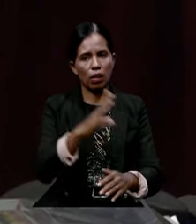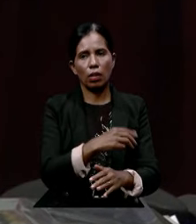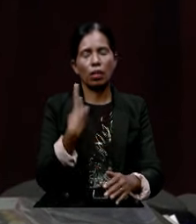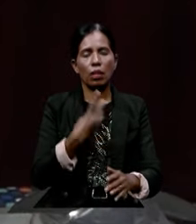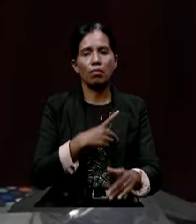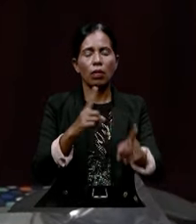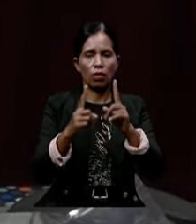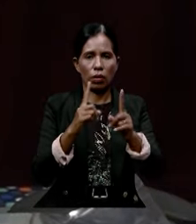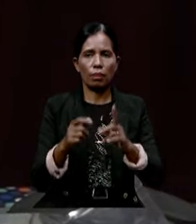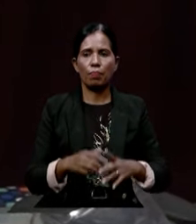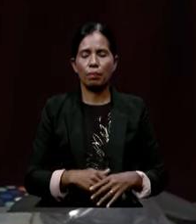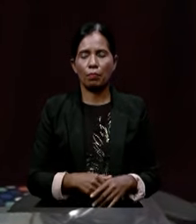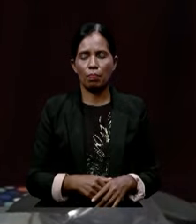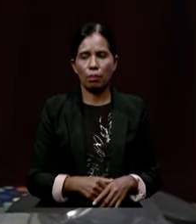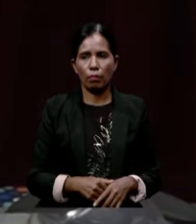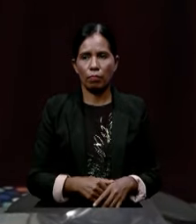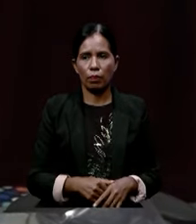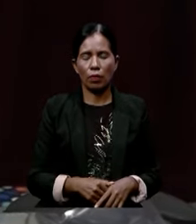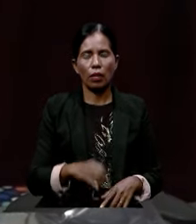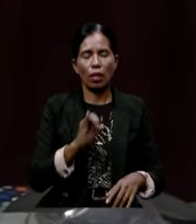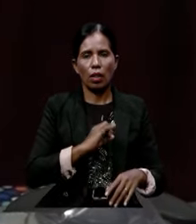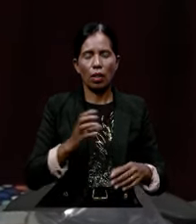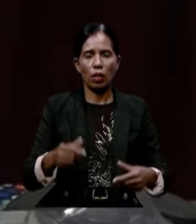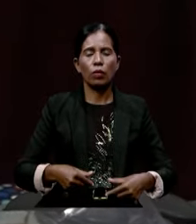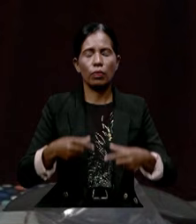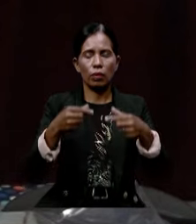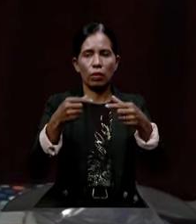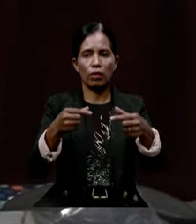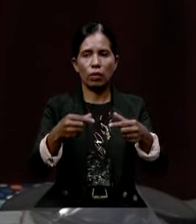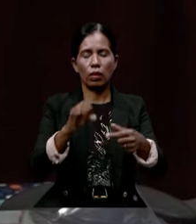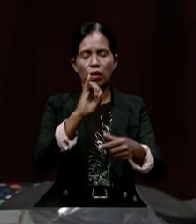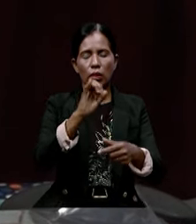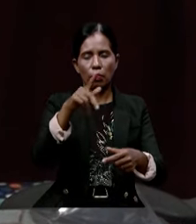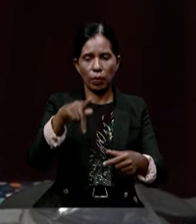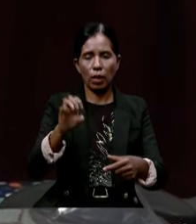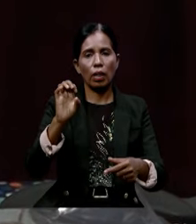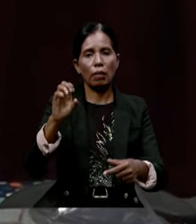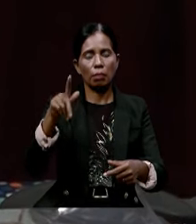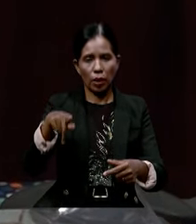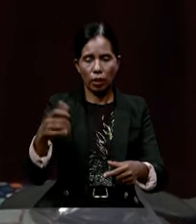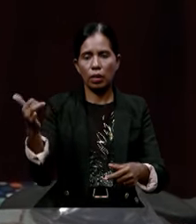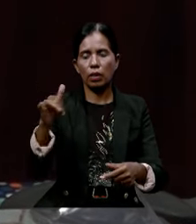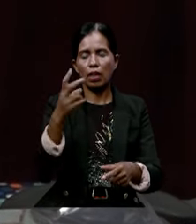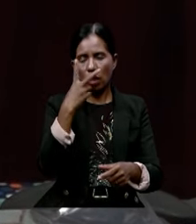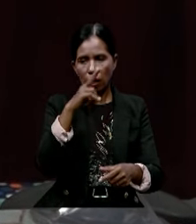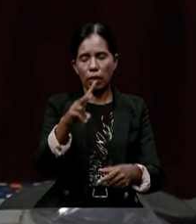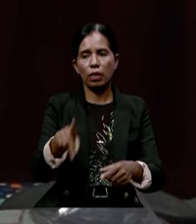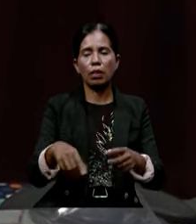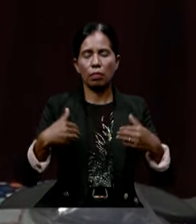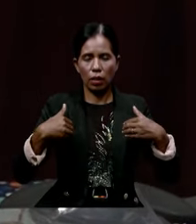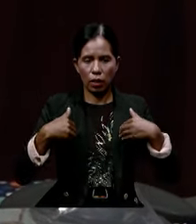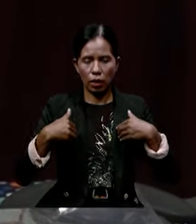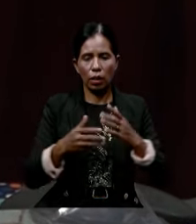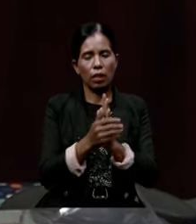Curia. Nem a entrega para cada IPEP será re. Se não é mais capacidade de